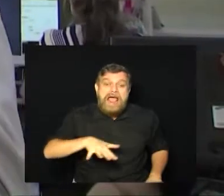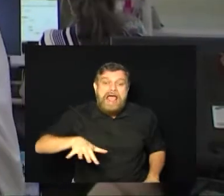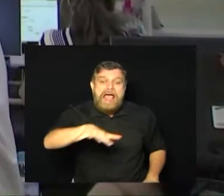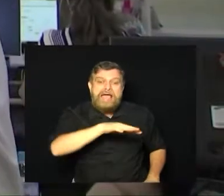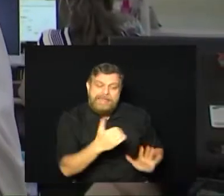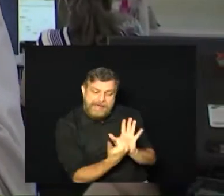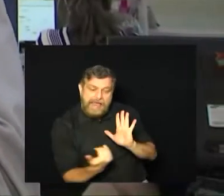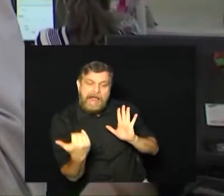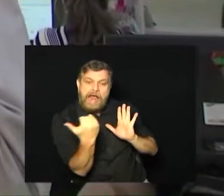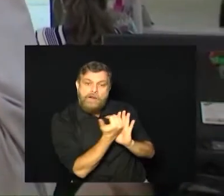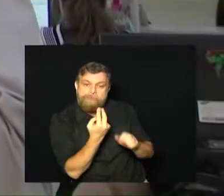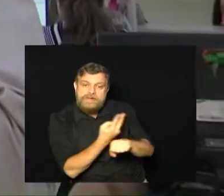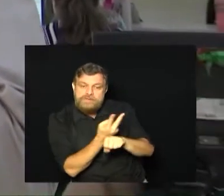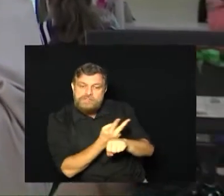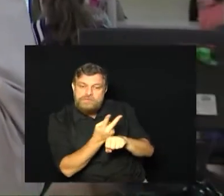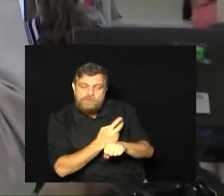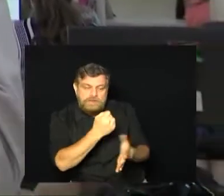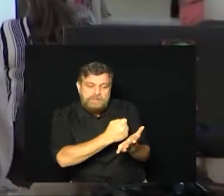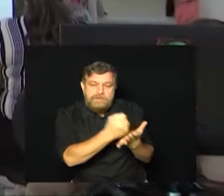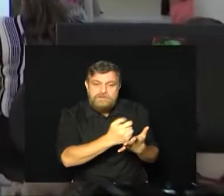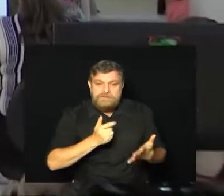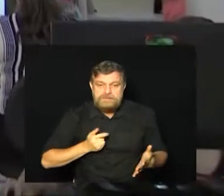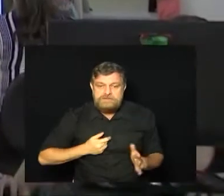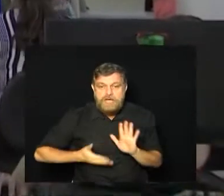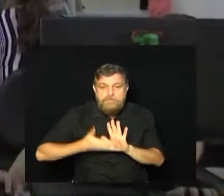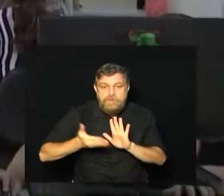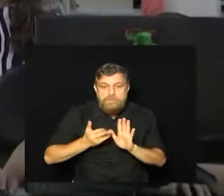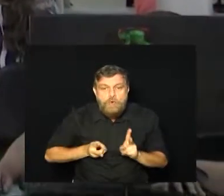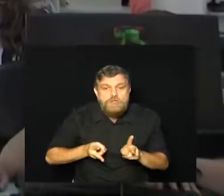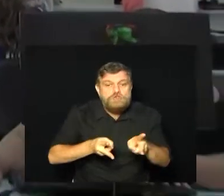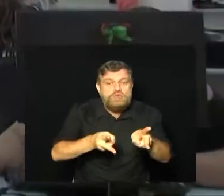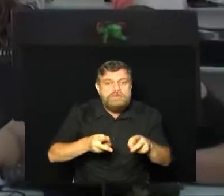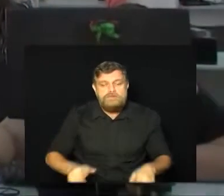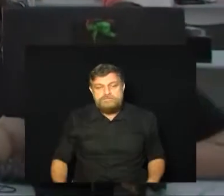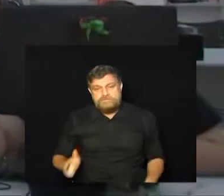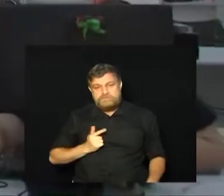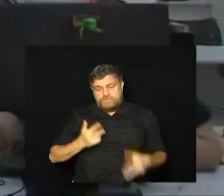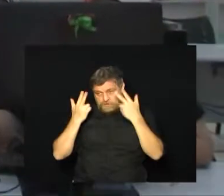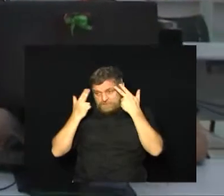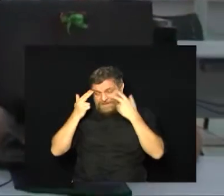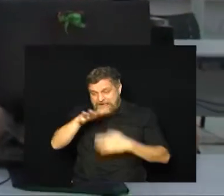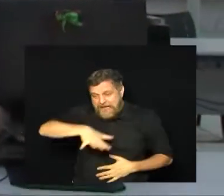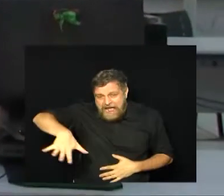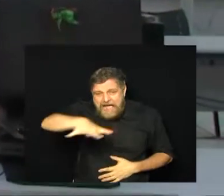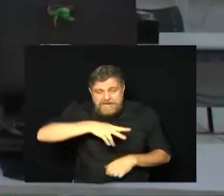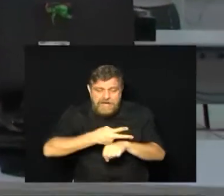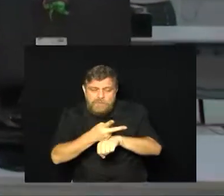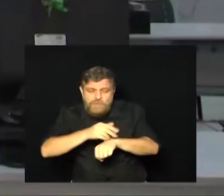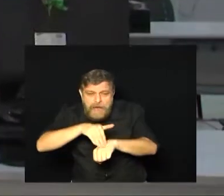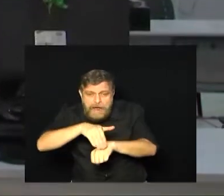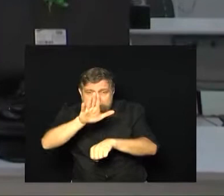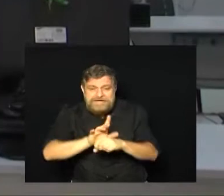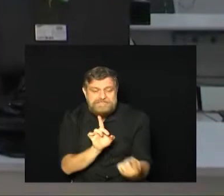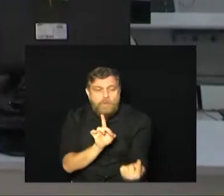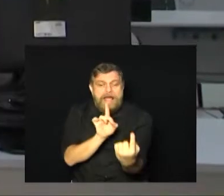aumento de procura no ano passado e se a tendência é que continue assim? Normalmente a área mais procurada são as áreas de